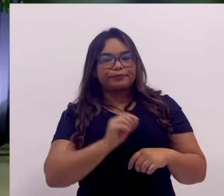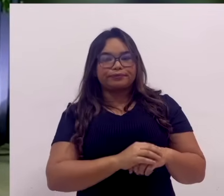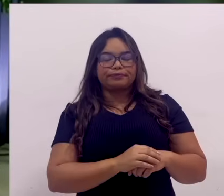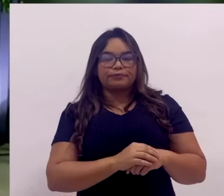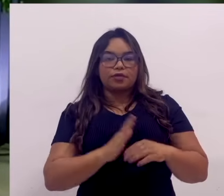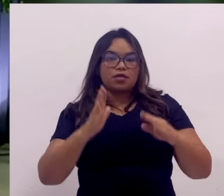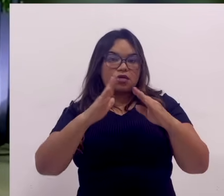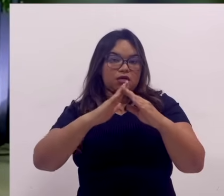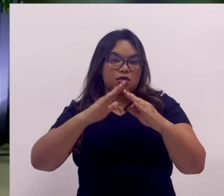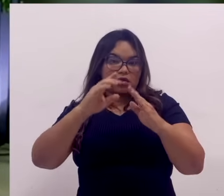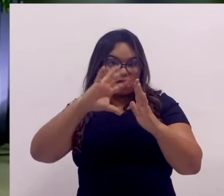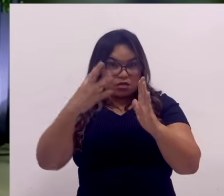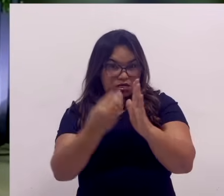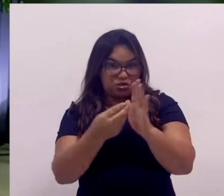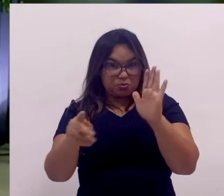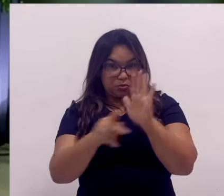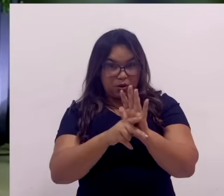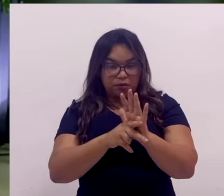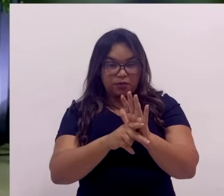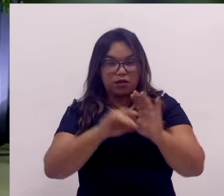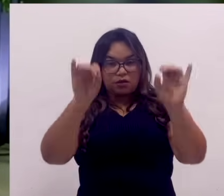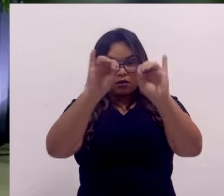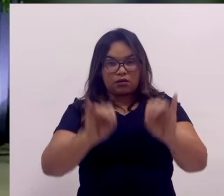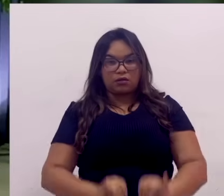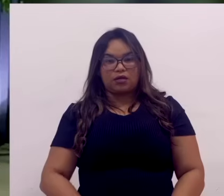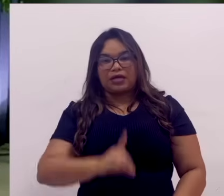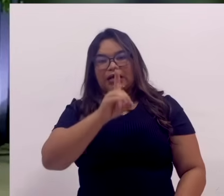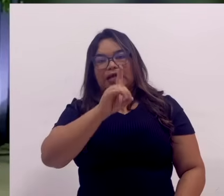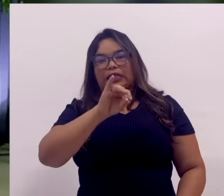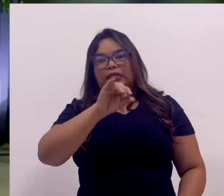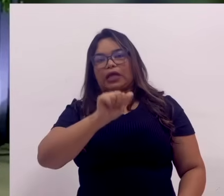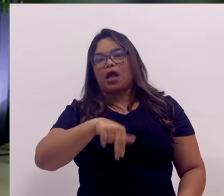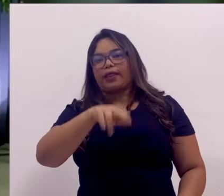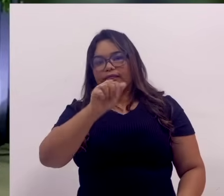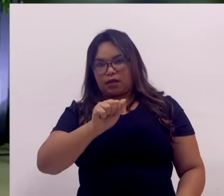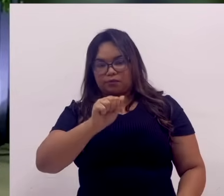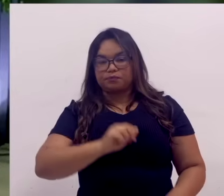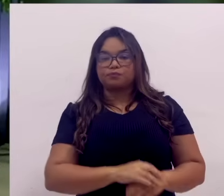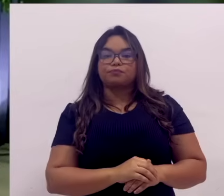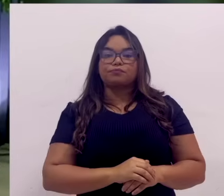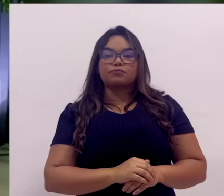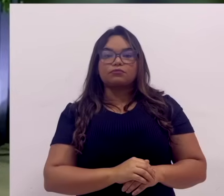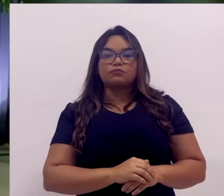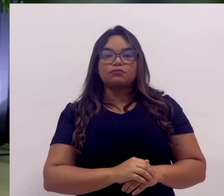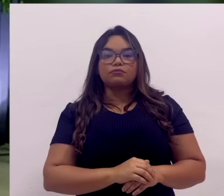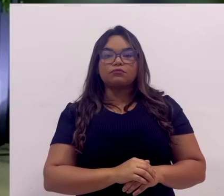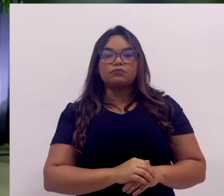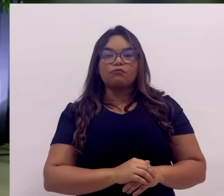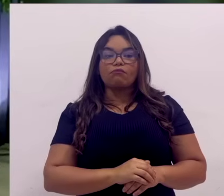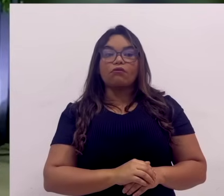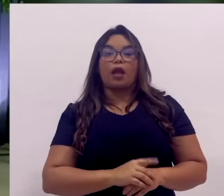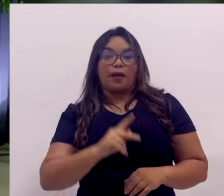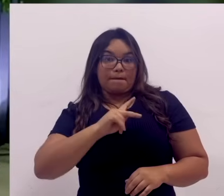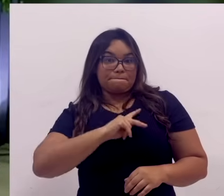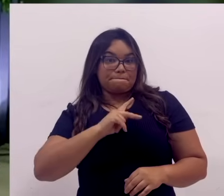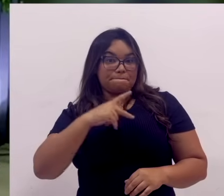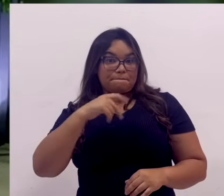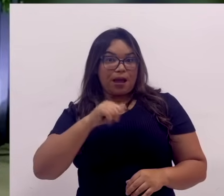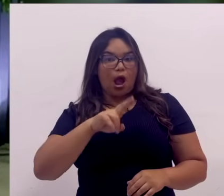grande discussão sobre o tema, no qual ele disse que Jesus é o único caminho. E então houve um grande